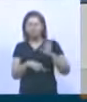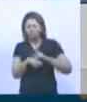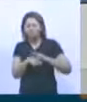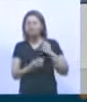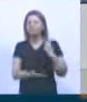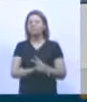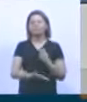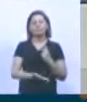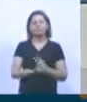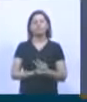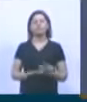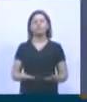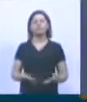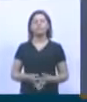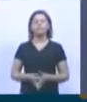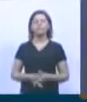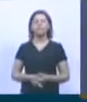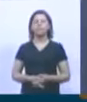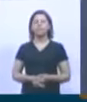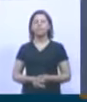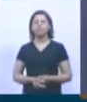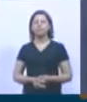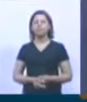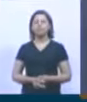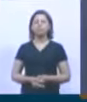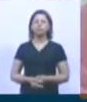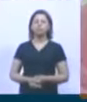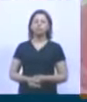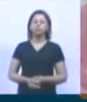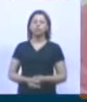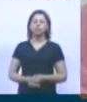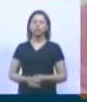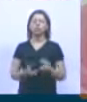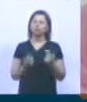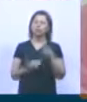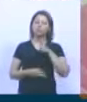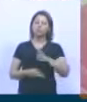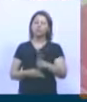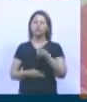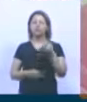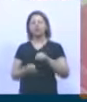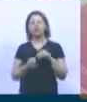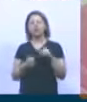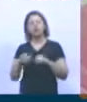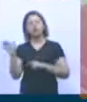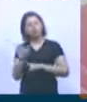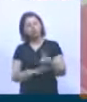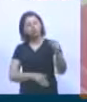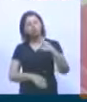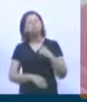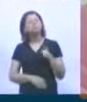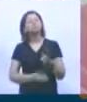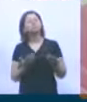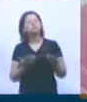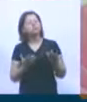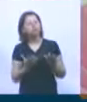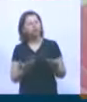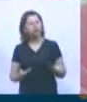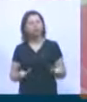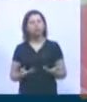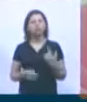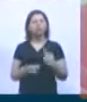So as I often do, I asked him, what do you want? Como eu sempre faço, eu perguntei para ele, o que você quer? Why did you call me?